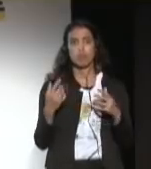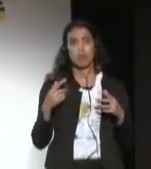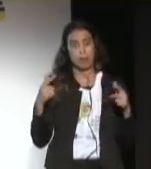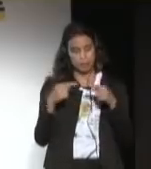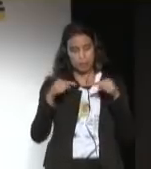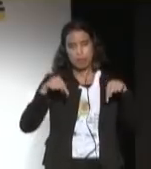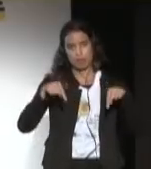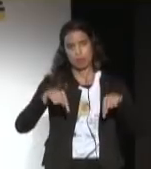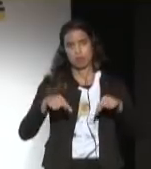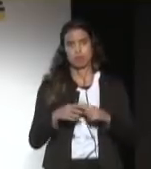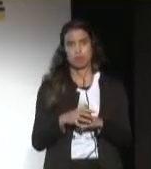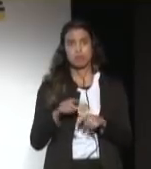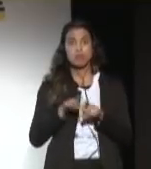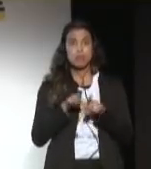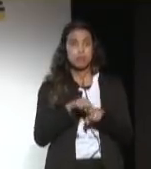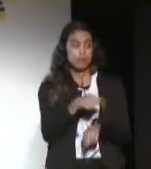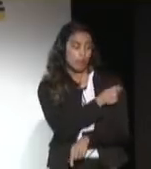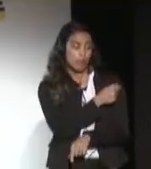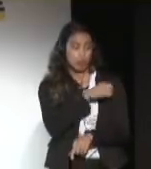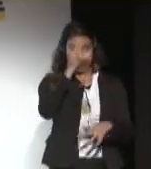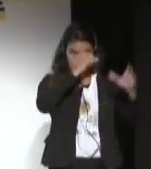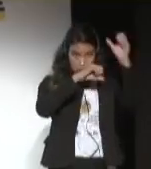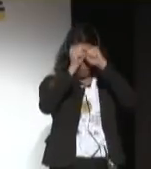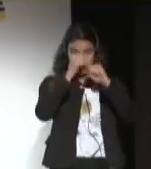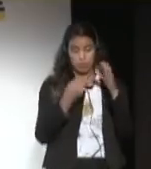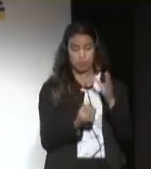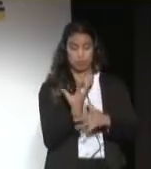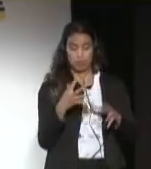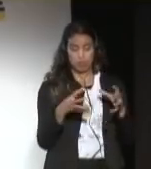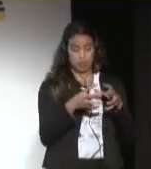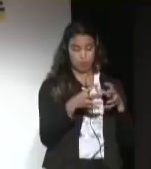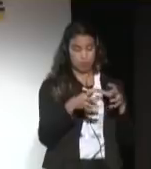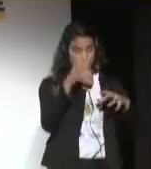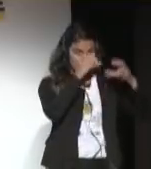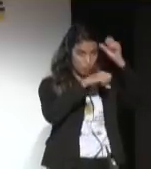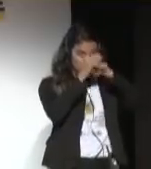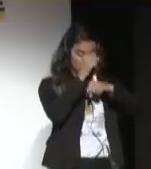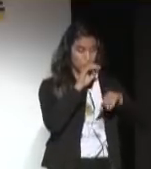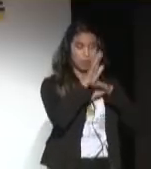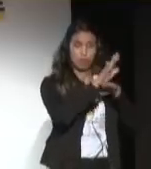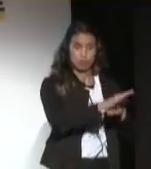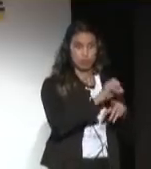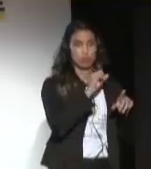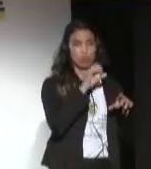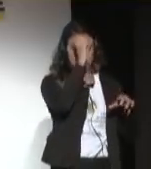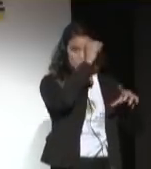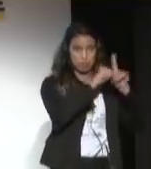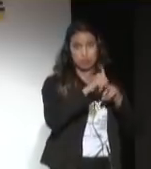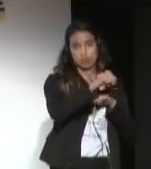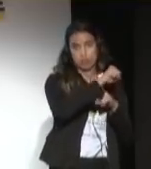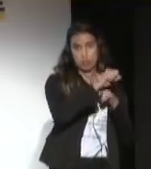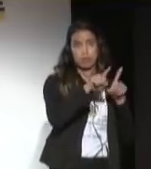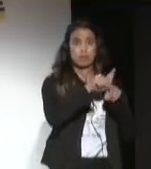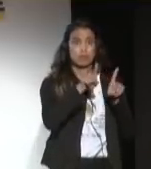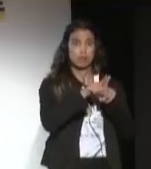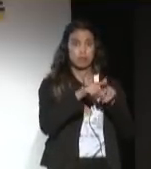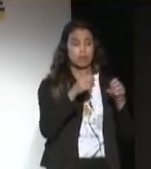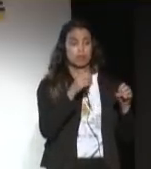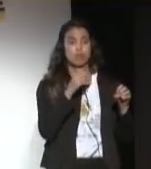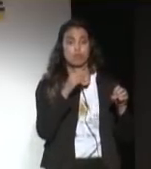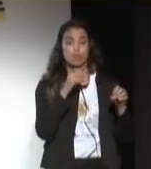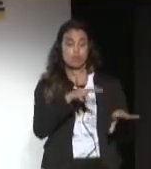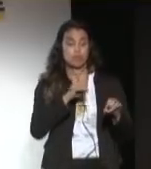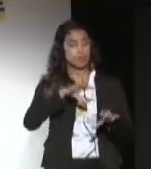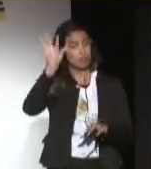aqui. Eles aprendem como criar comunidades de aprendizagem em sala de aula, que apoiam a aprendizagem social e o ensino acadêmico.